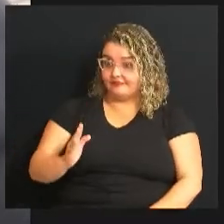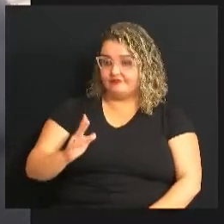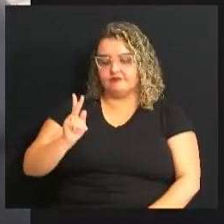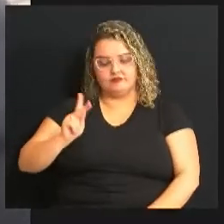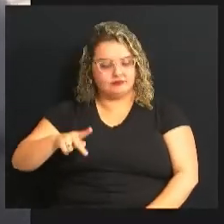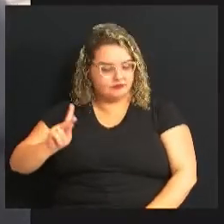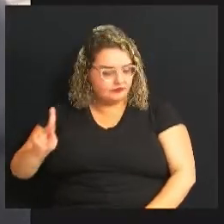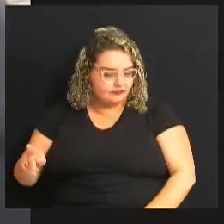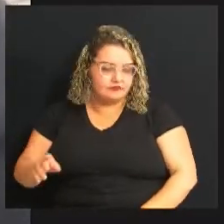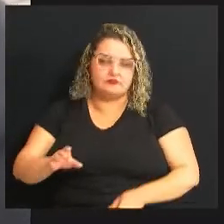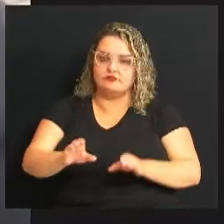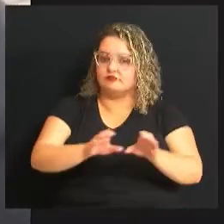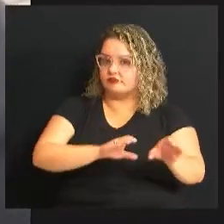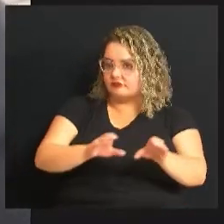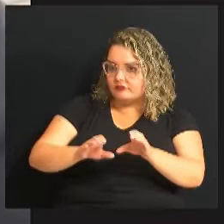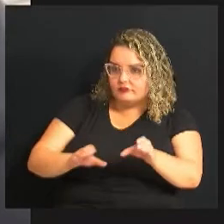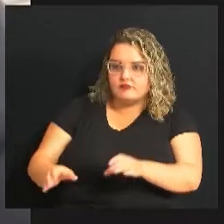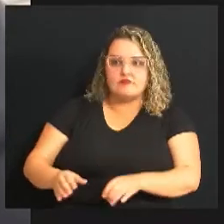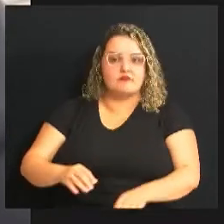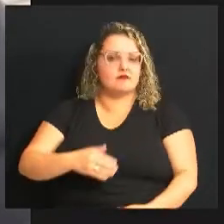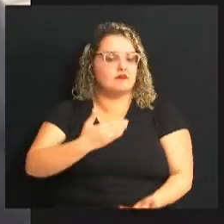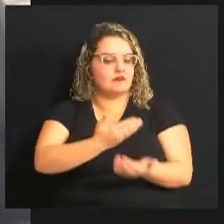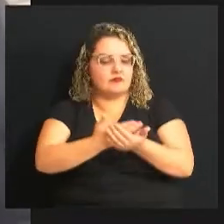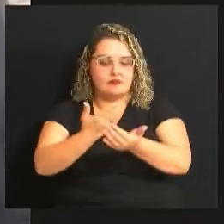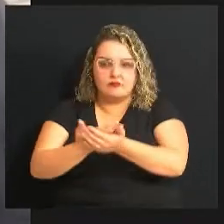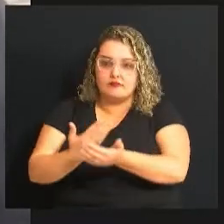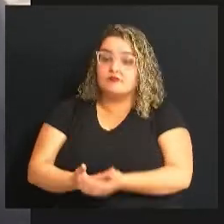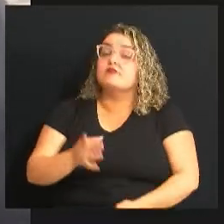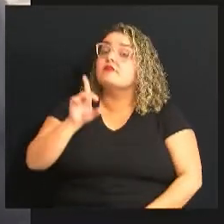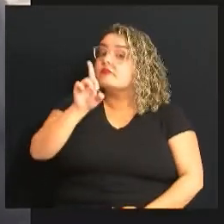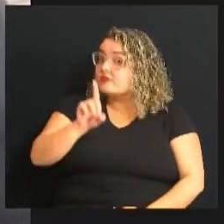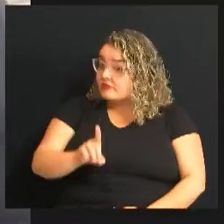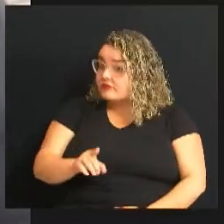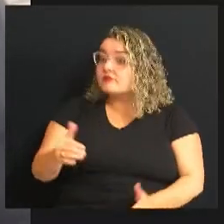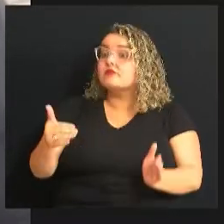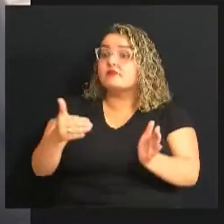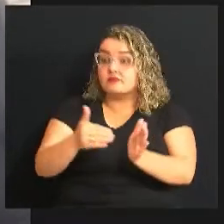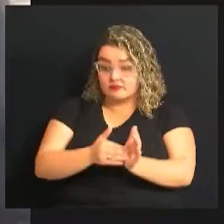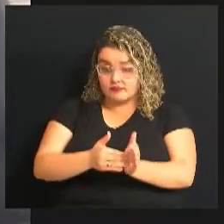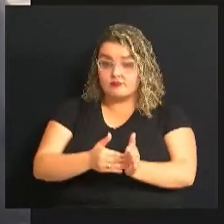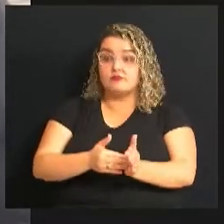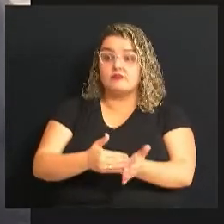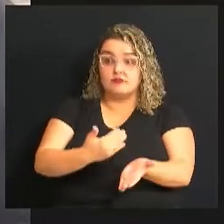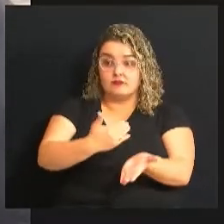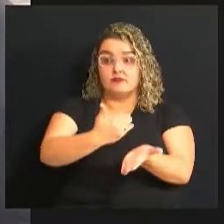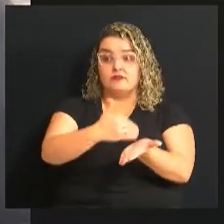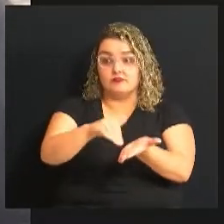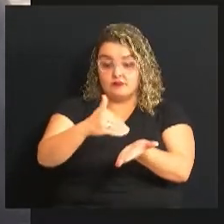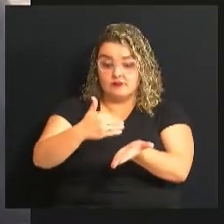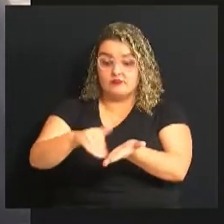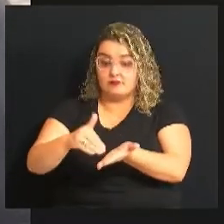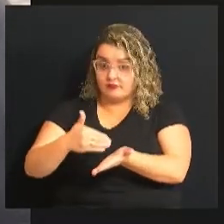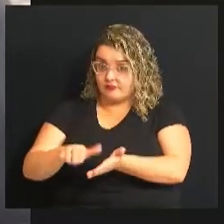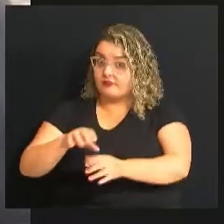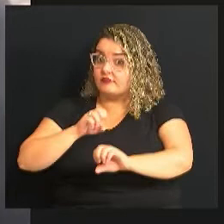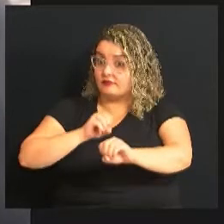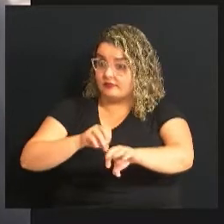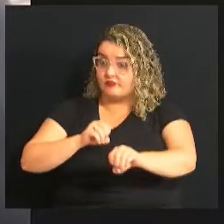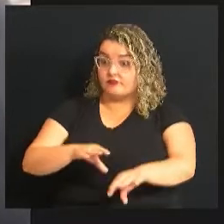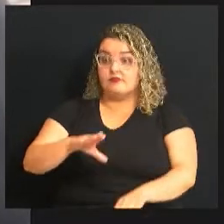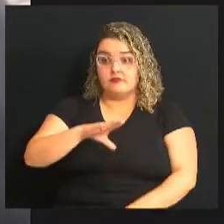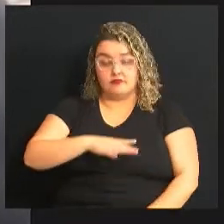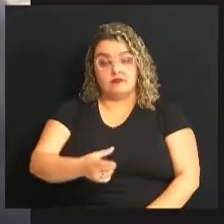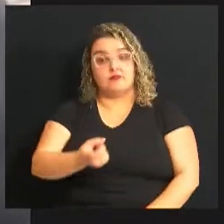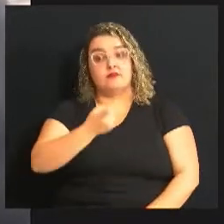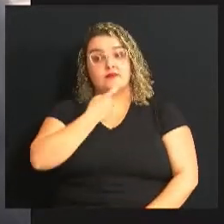a coordenadores, a estudantes, a diretores e até a secretários de educação de municípios